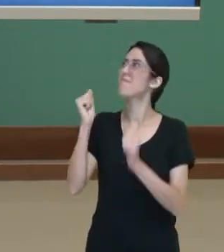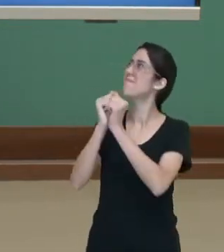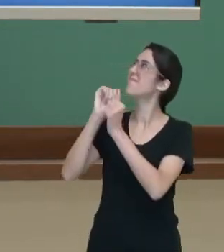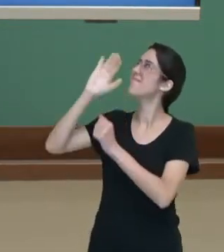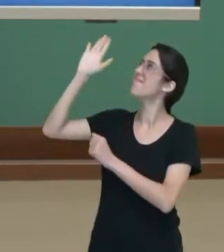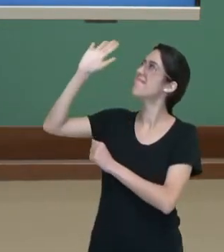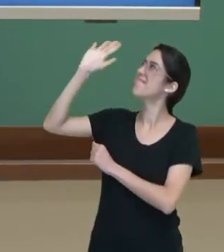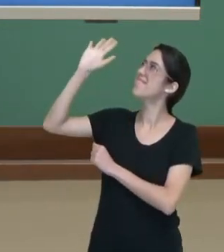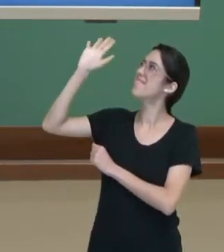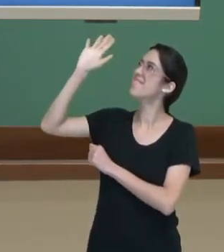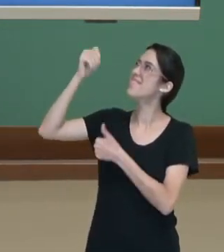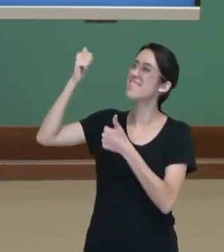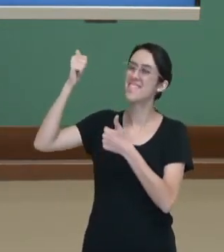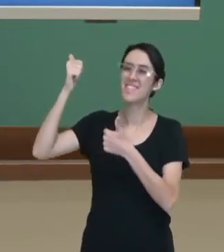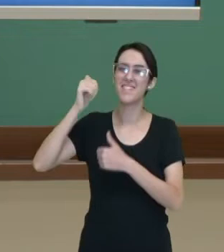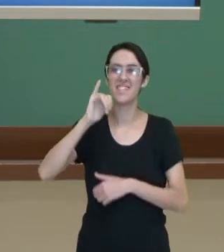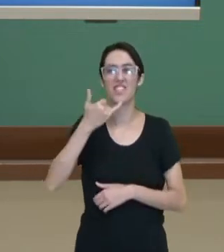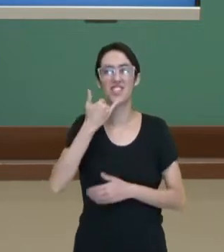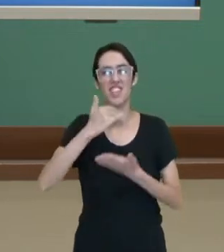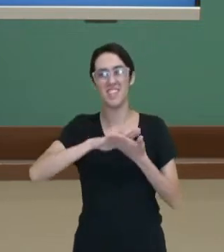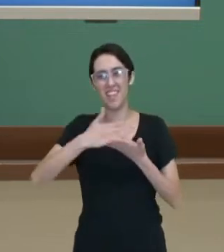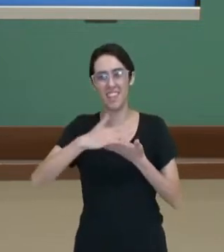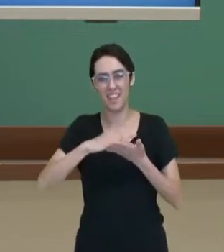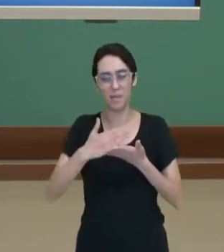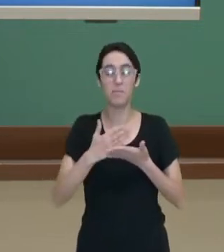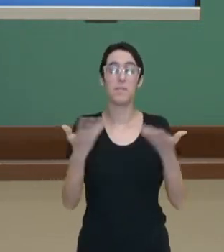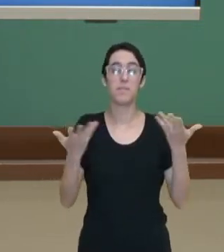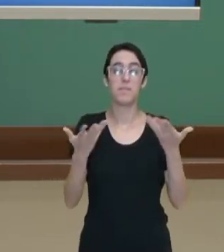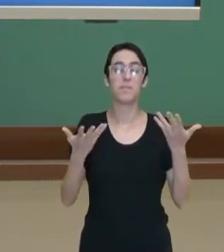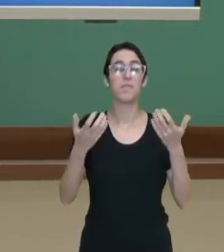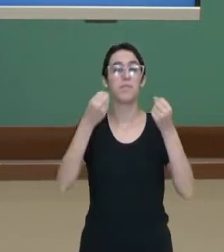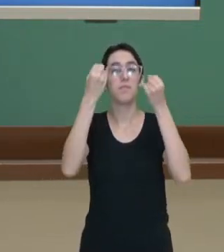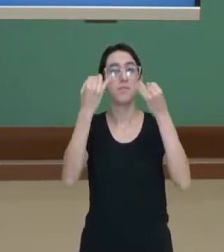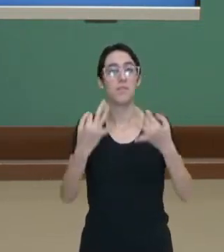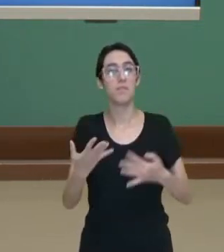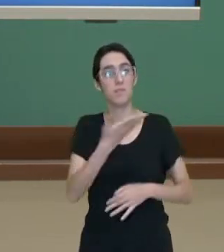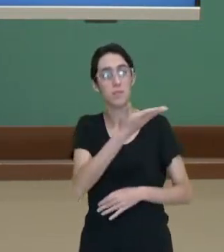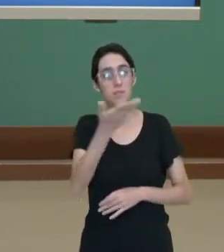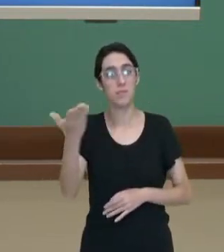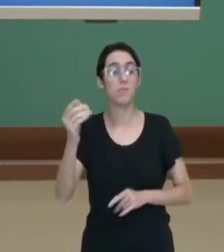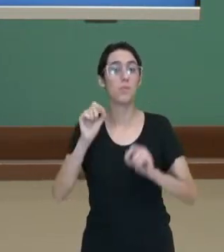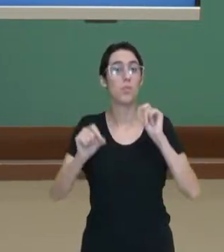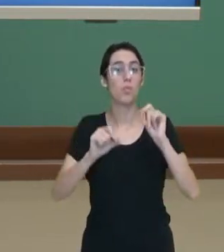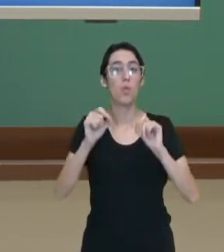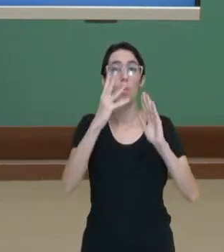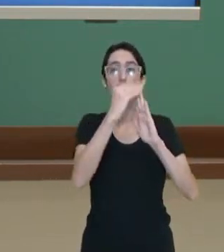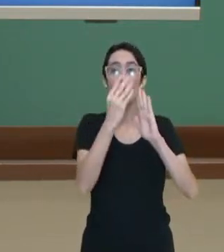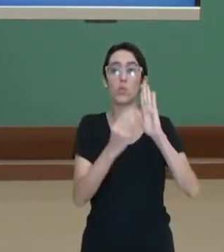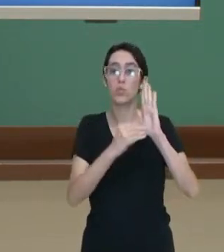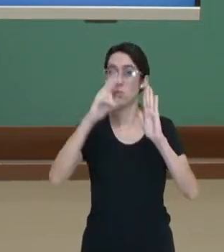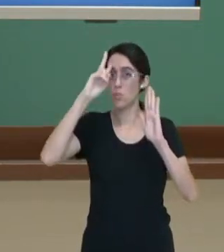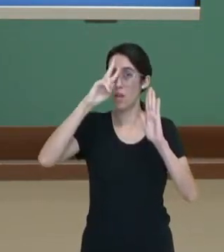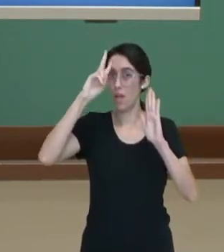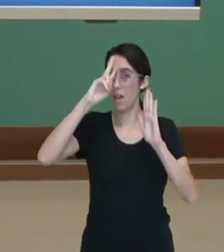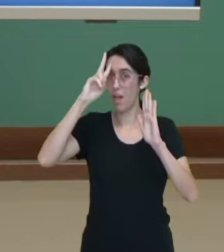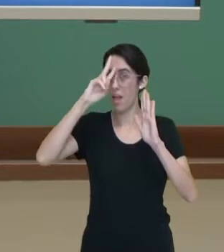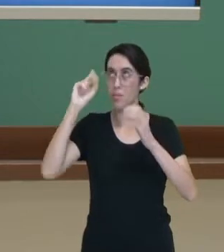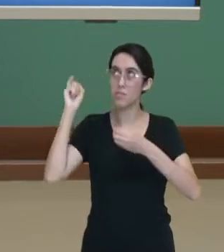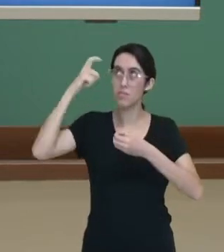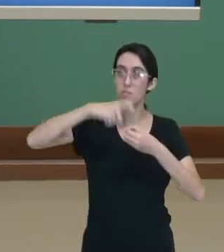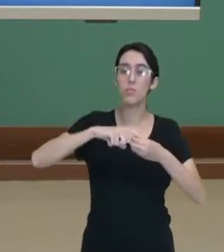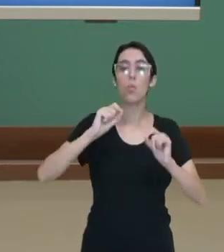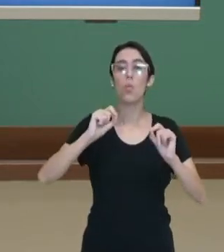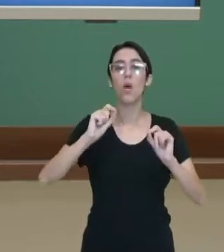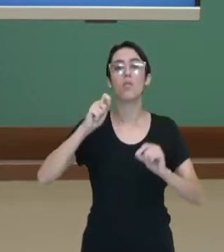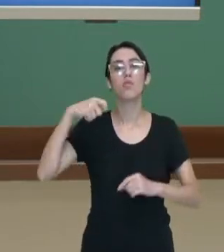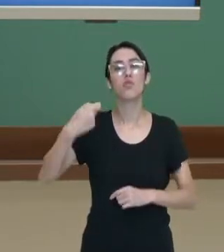tudo bem, Jéssica? Vamos conversar com vocês sobre uma retomada sobre história do nosso estado,